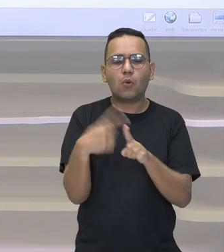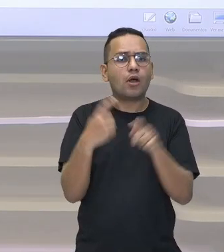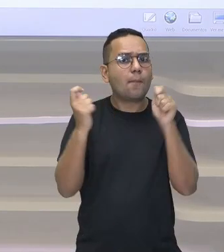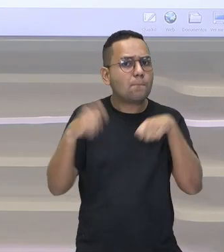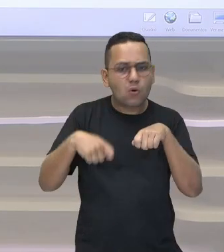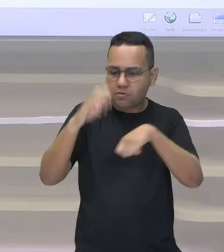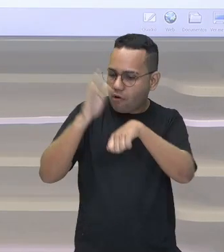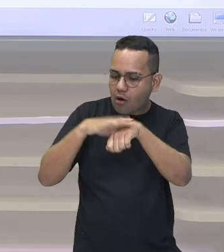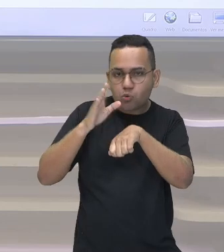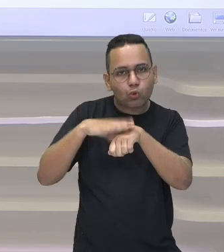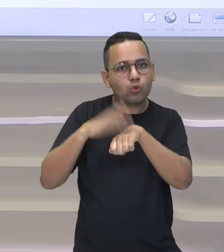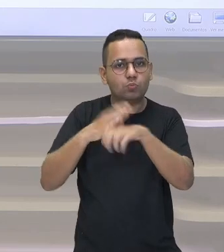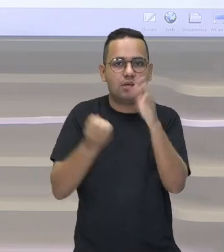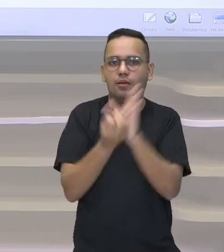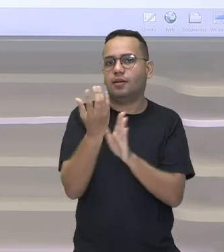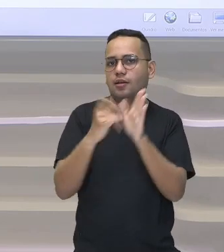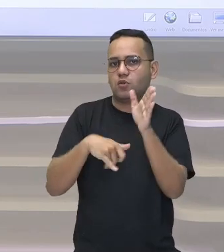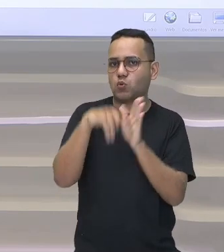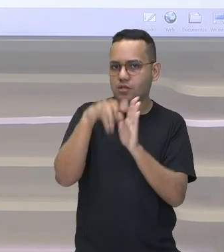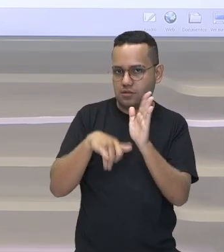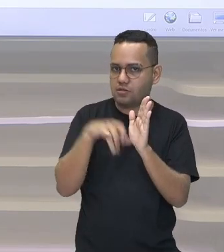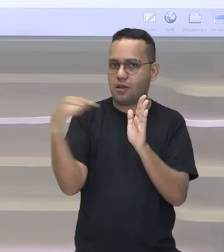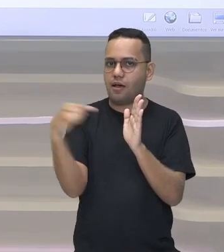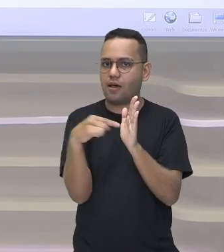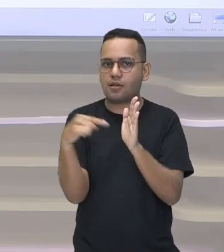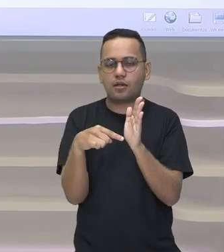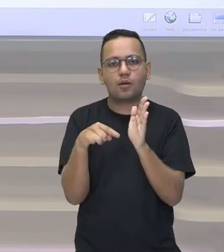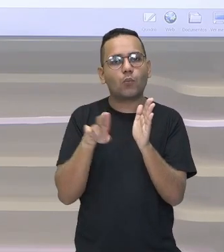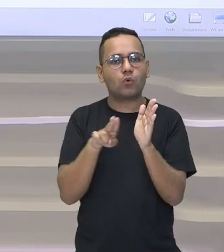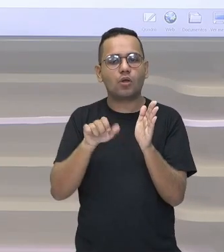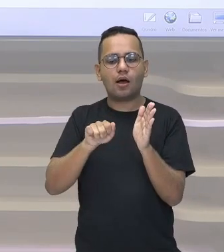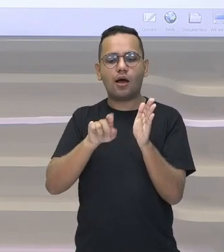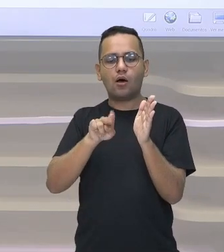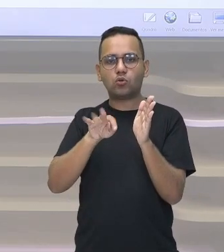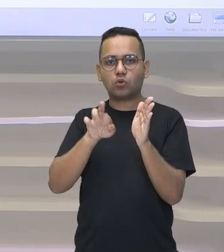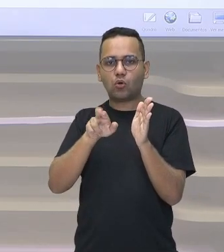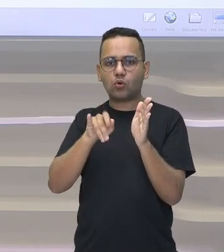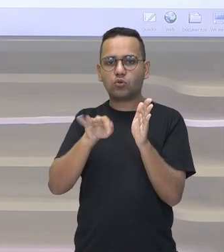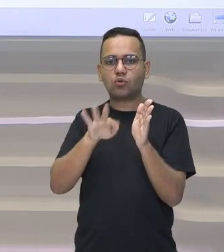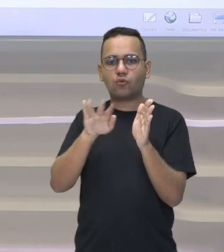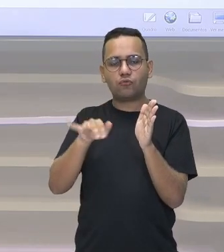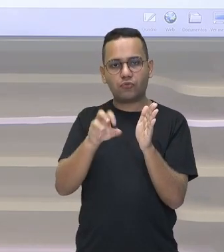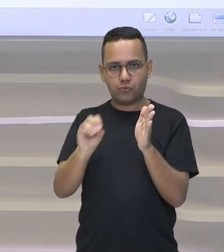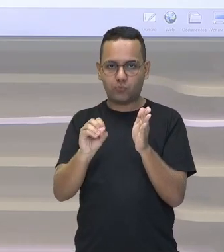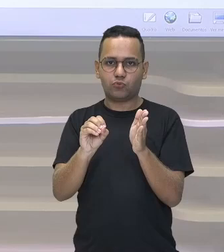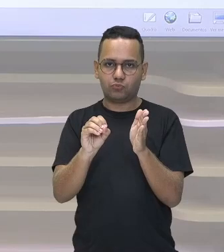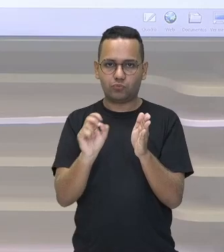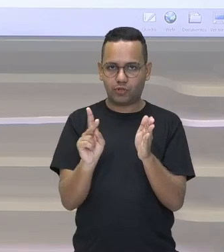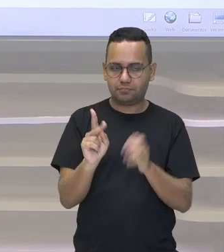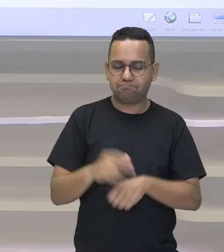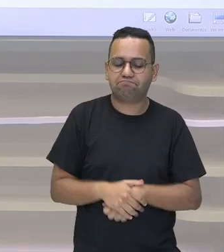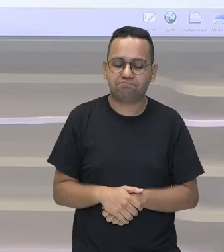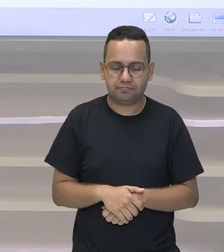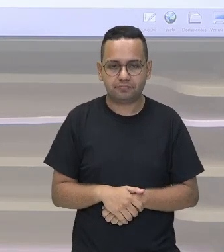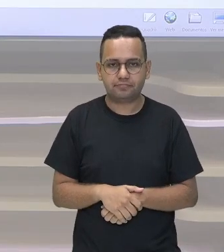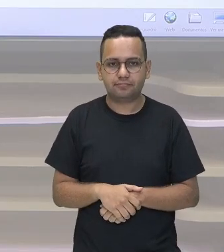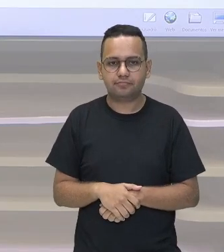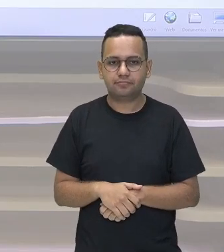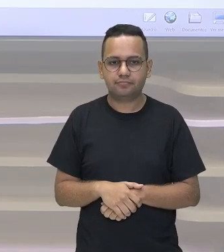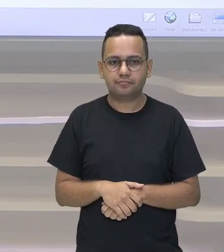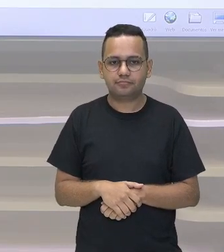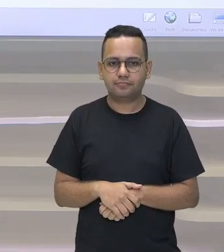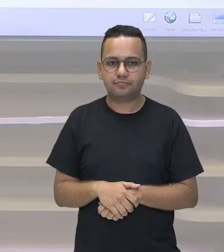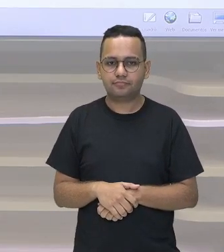próprio alimento por serem autotróficos ou autótrofos, certo? E aqui a gente está falando